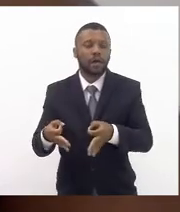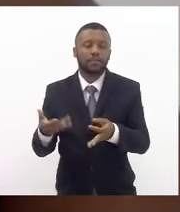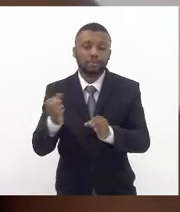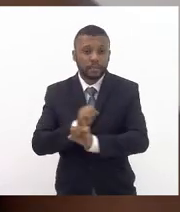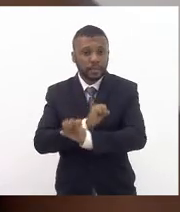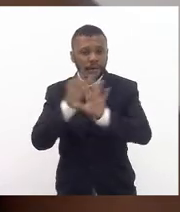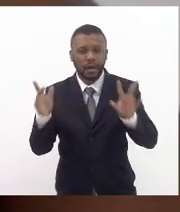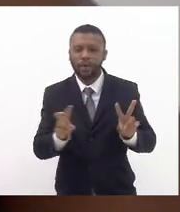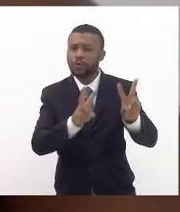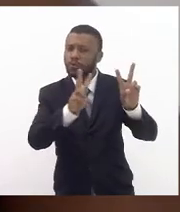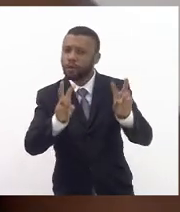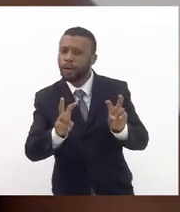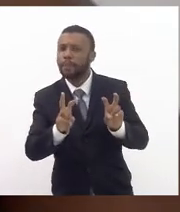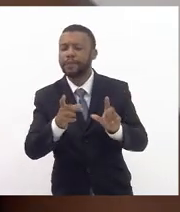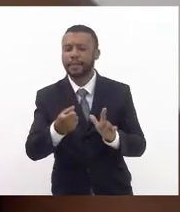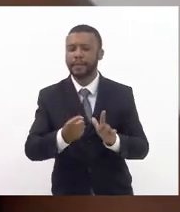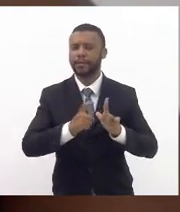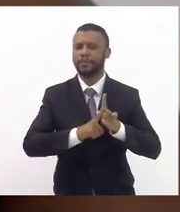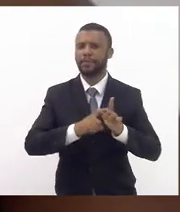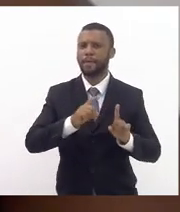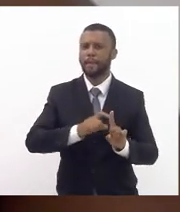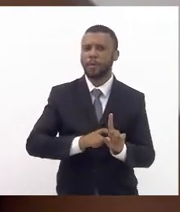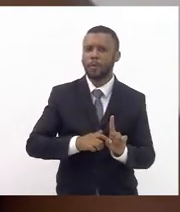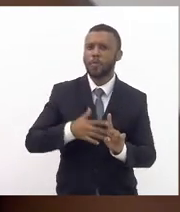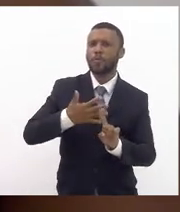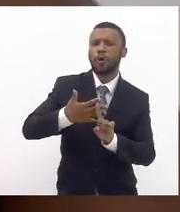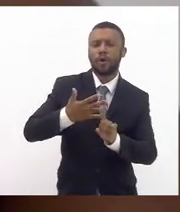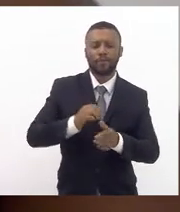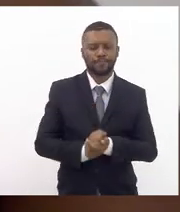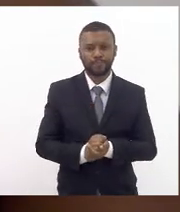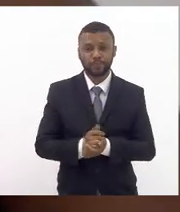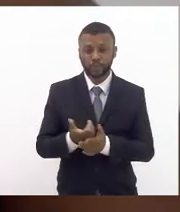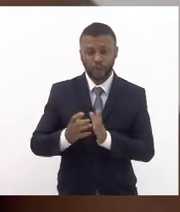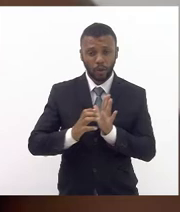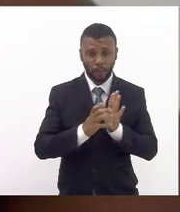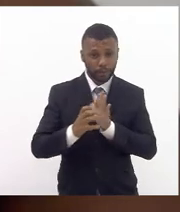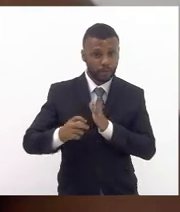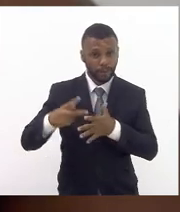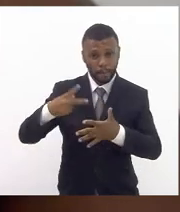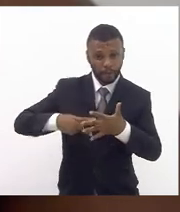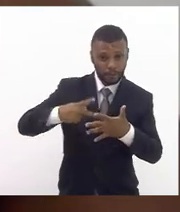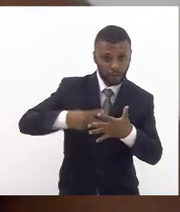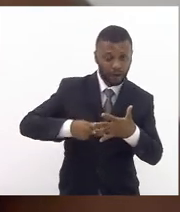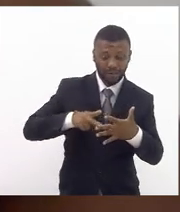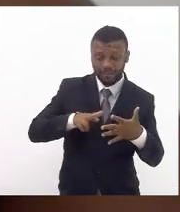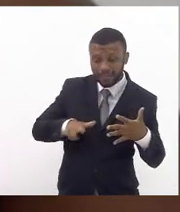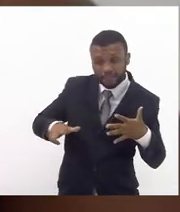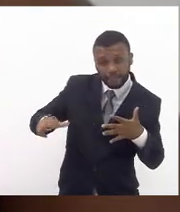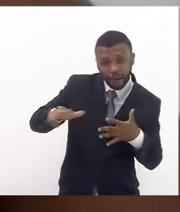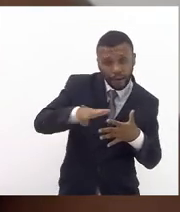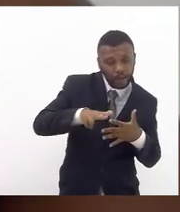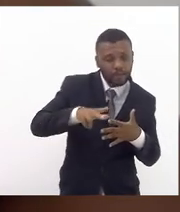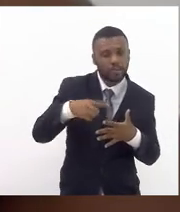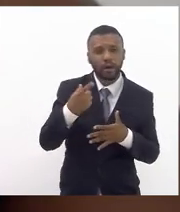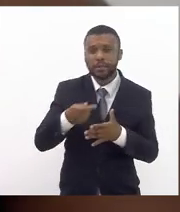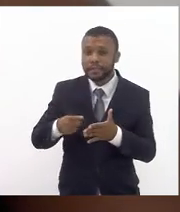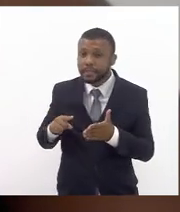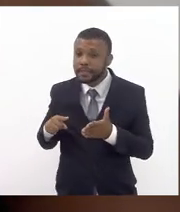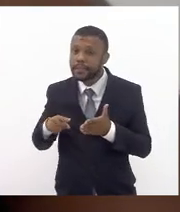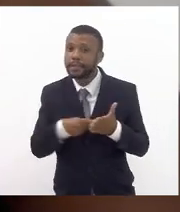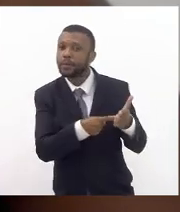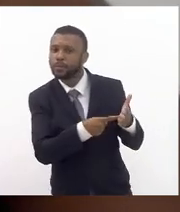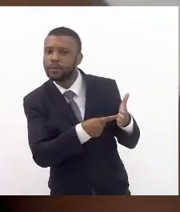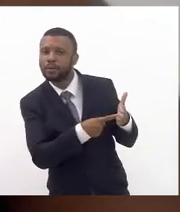dessa dívida que só cresce, o próprio PSOL, né, muitos setores do nosso partido denunciando que